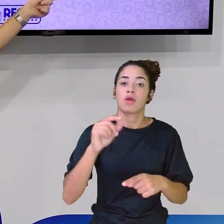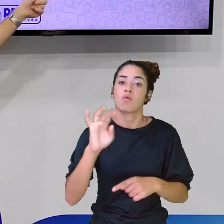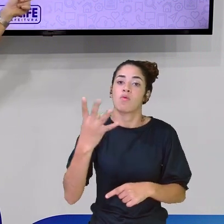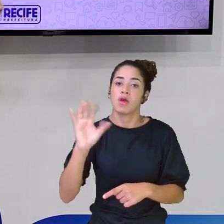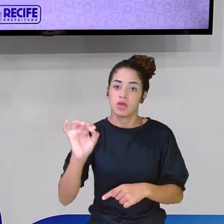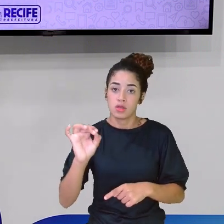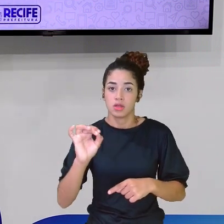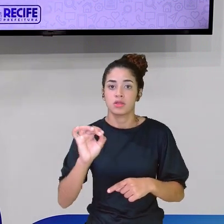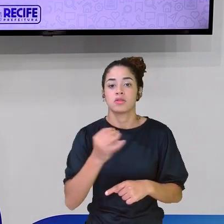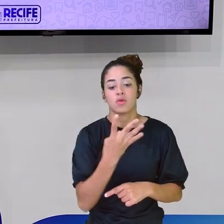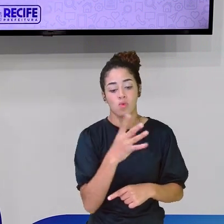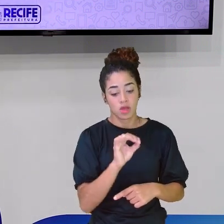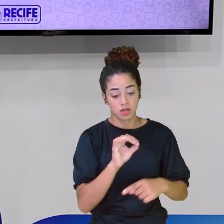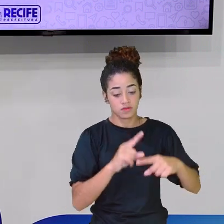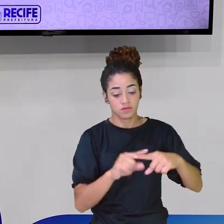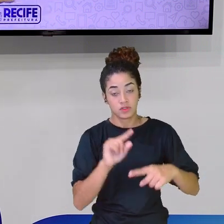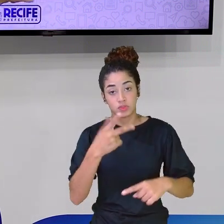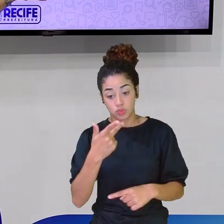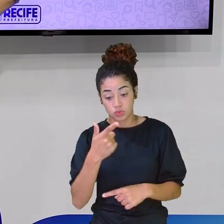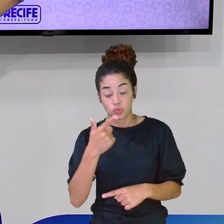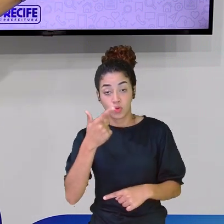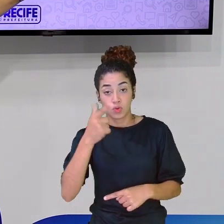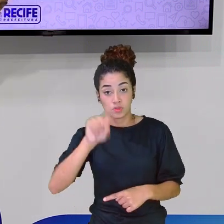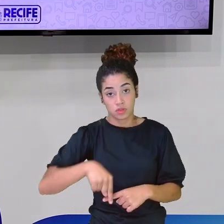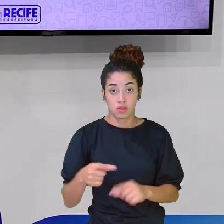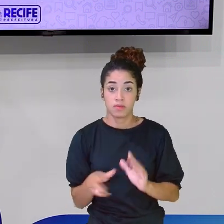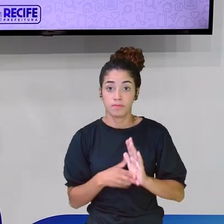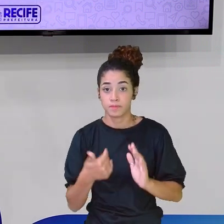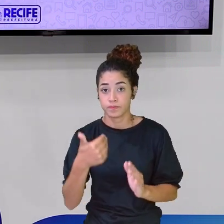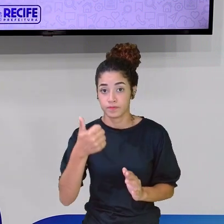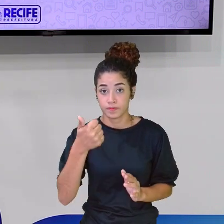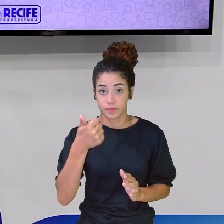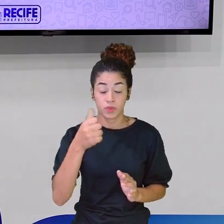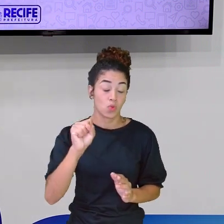80. Lados diretamente